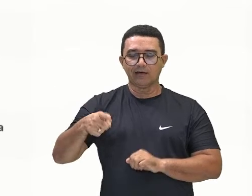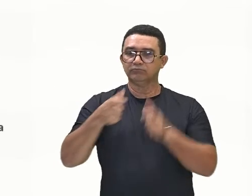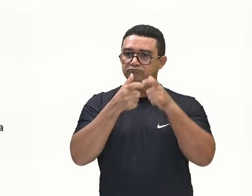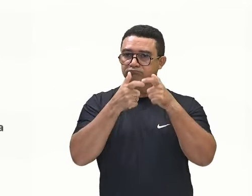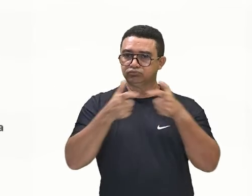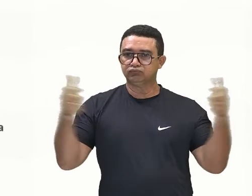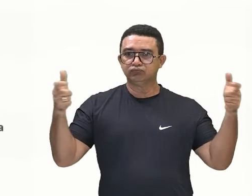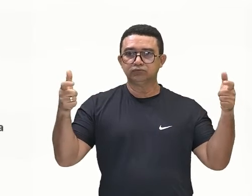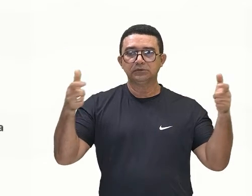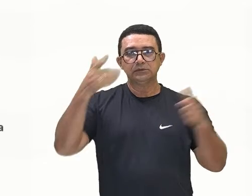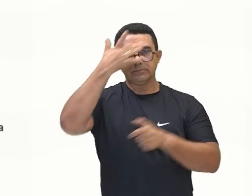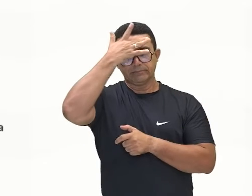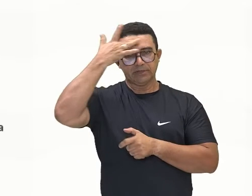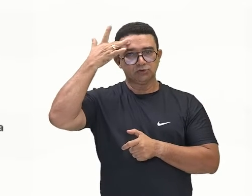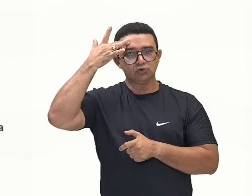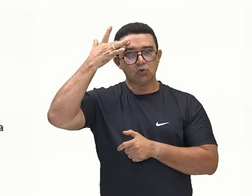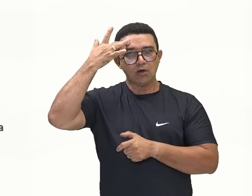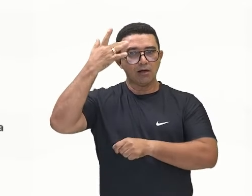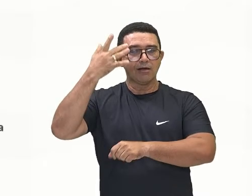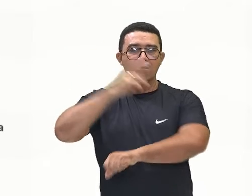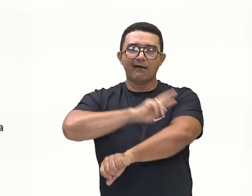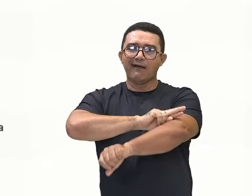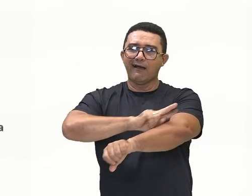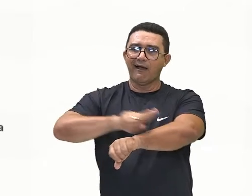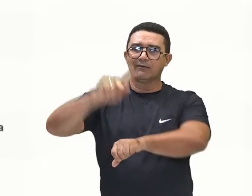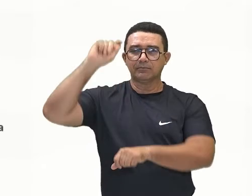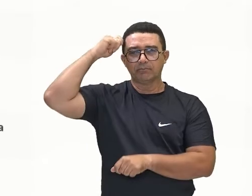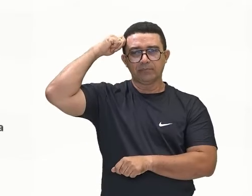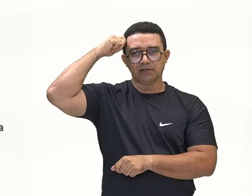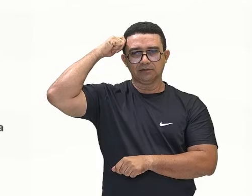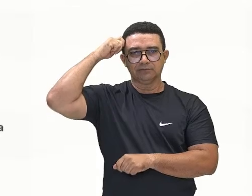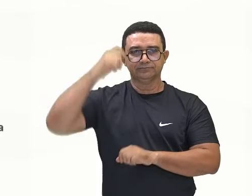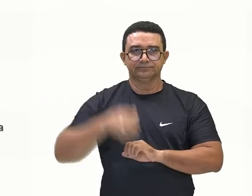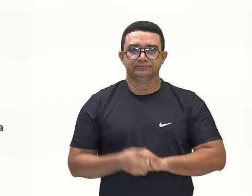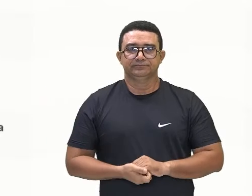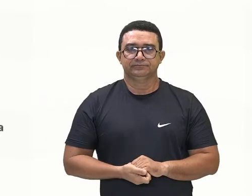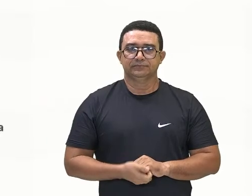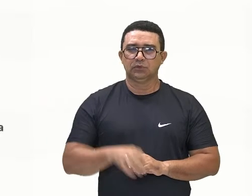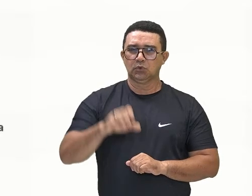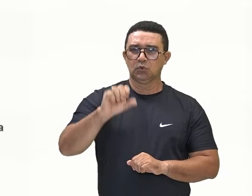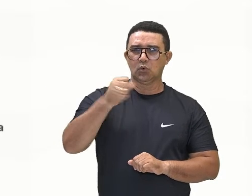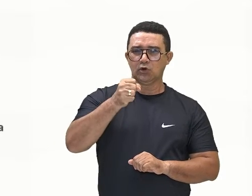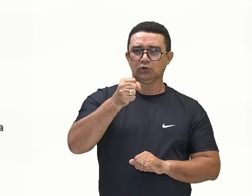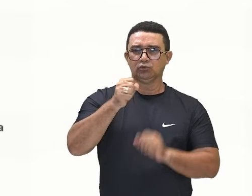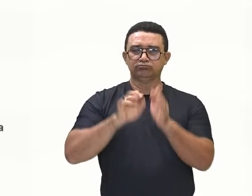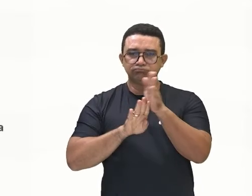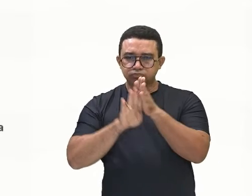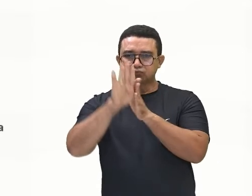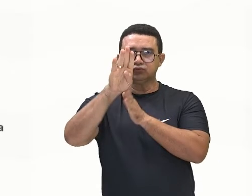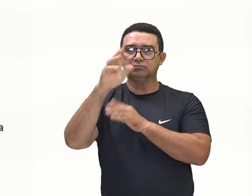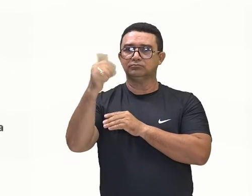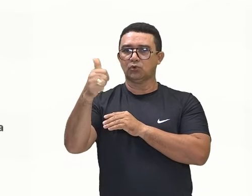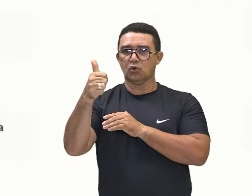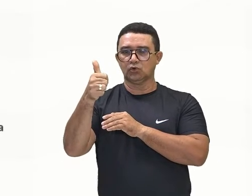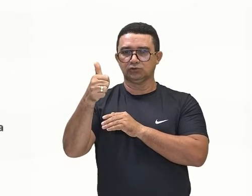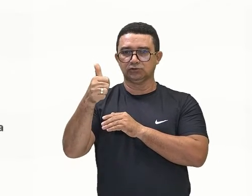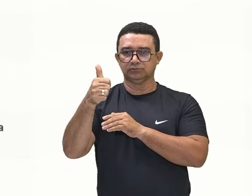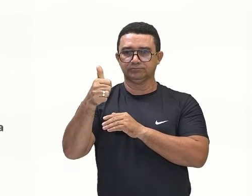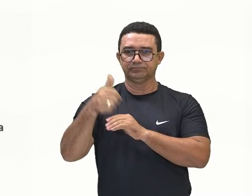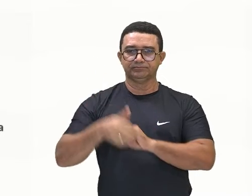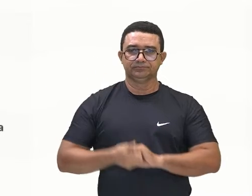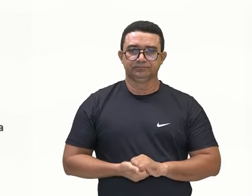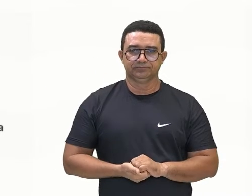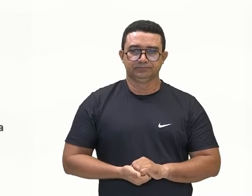maior concentração de pessoas declaradas pretas, saindo de 8,7 em 2012 para 2021